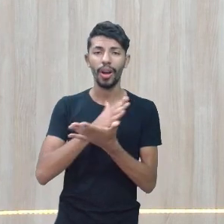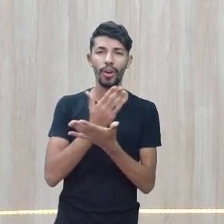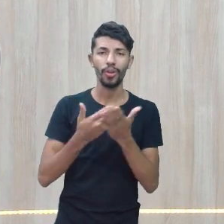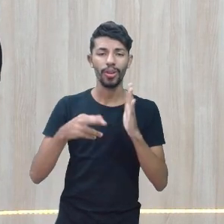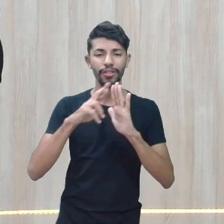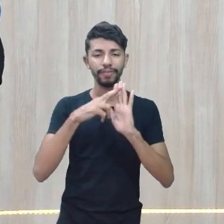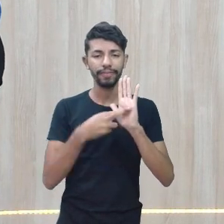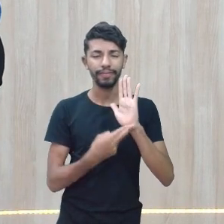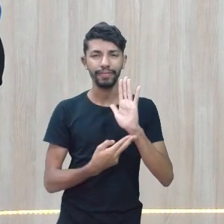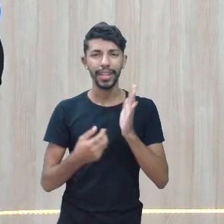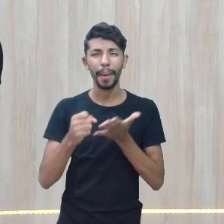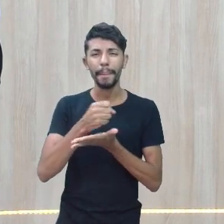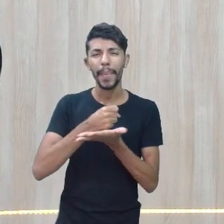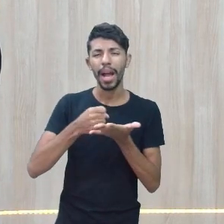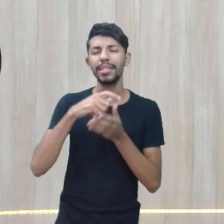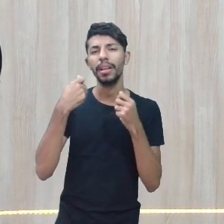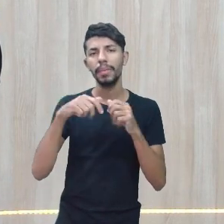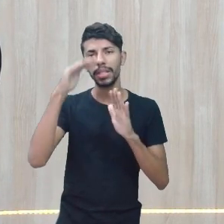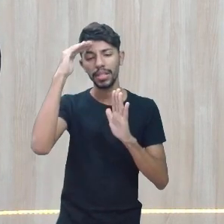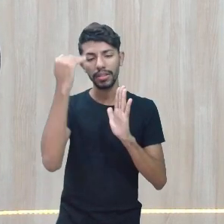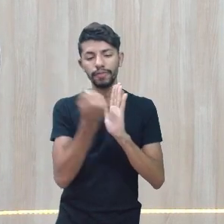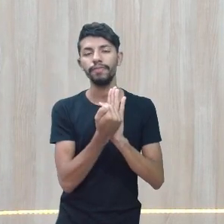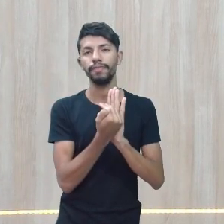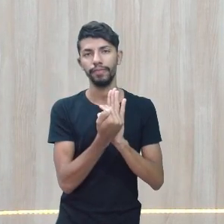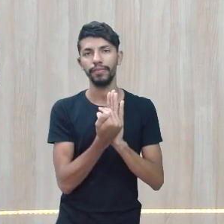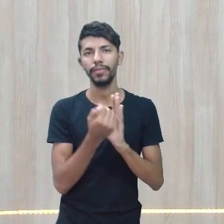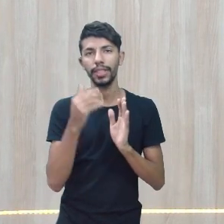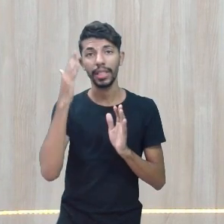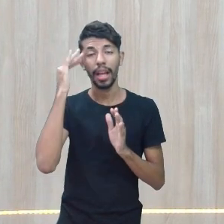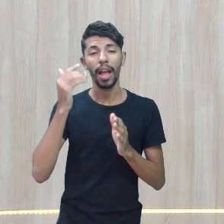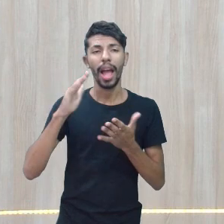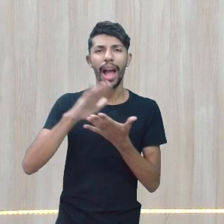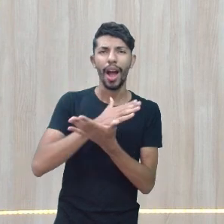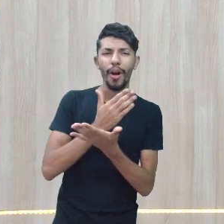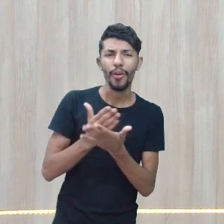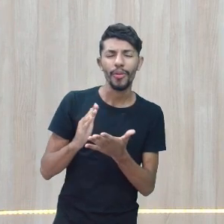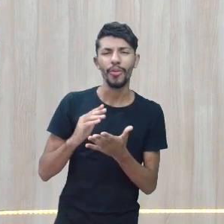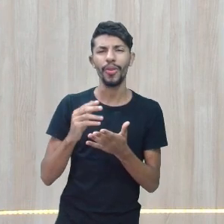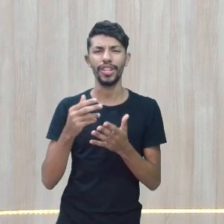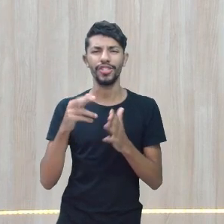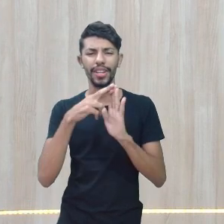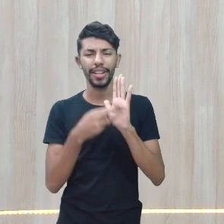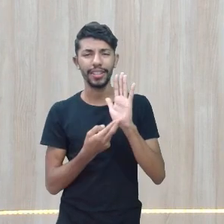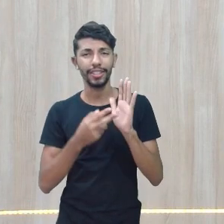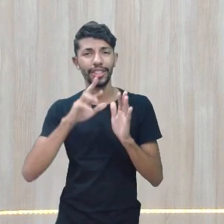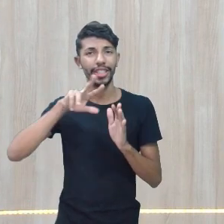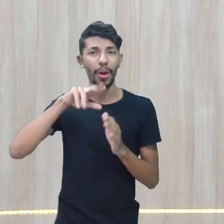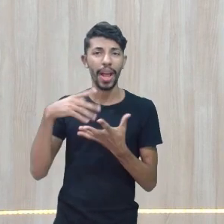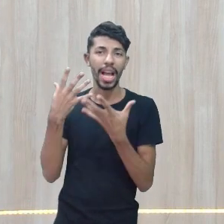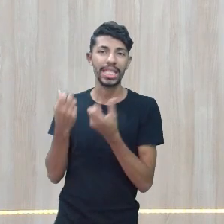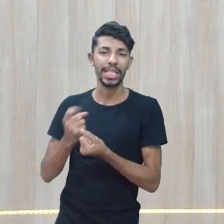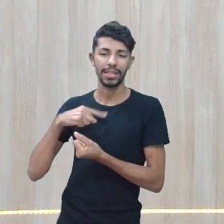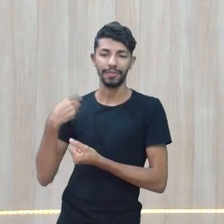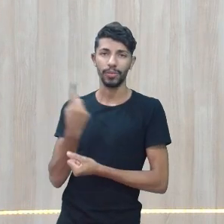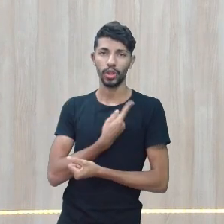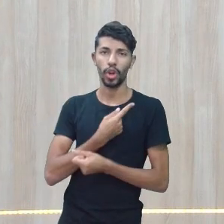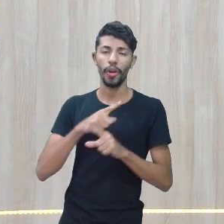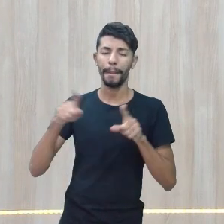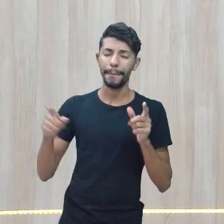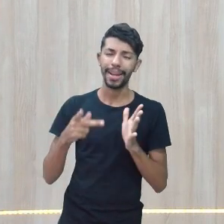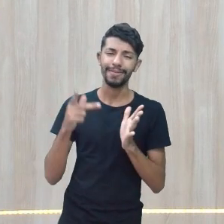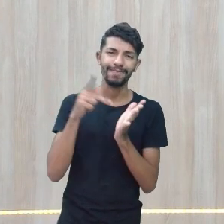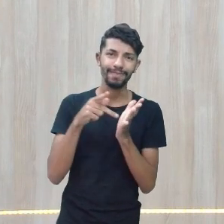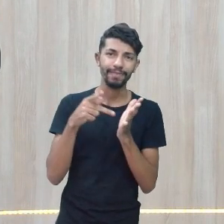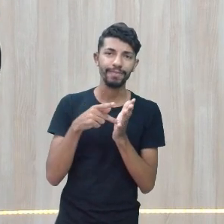obedecer. Lembram que eu disse que as regras, às vezes, não são tão aceitas por nós, mas elas, de certa forma,